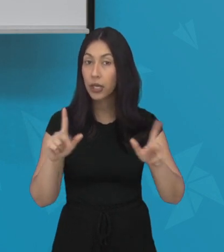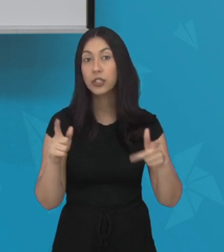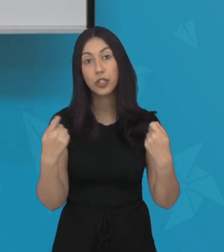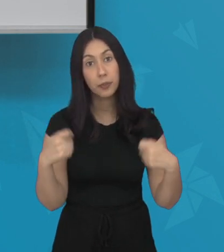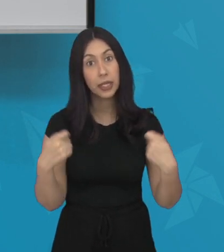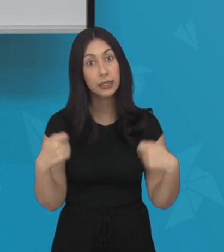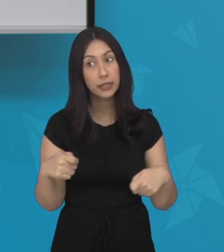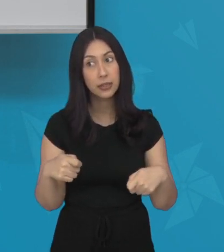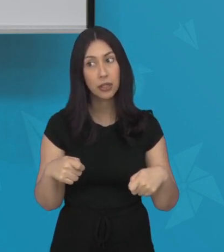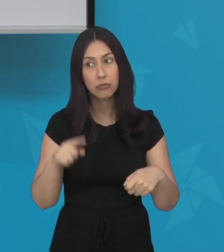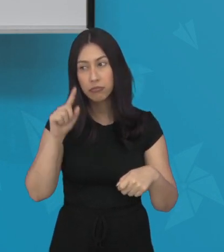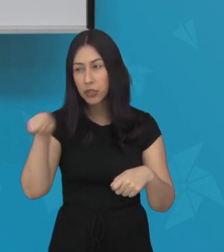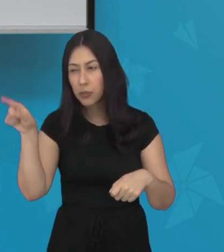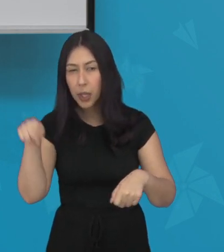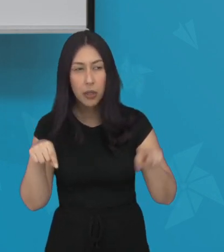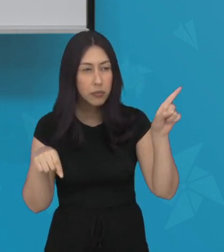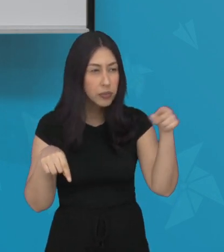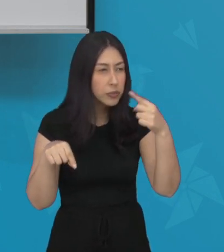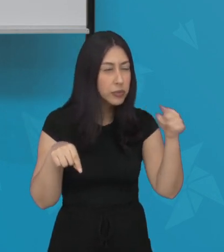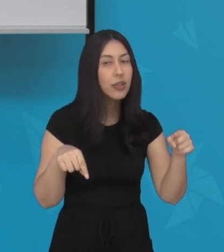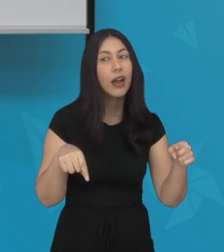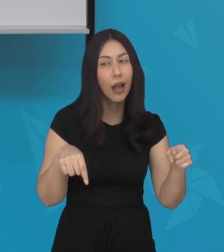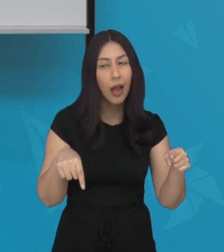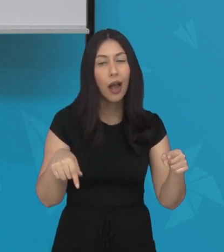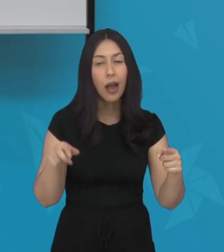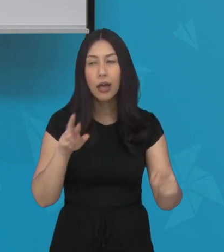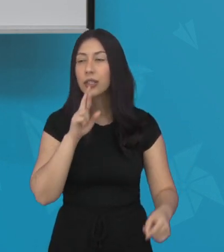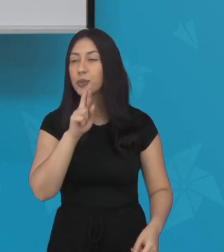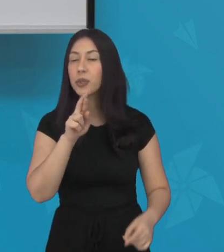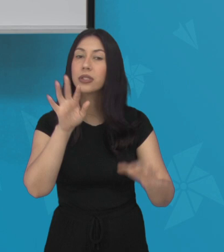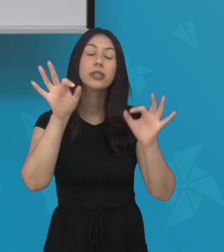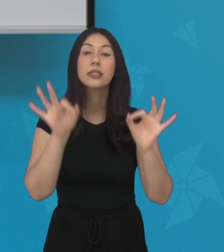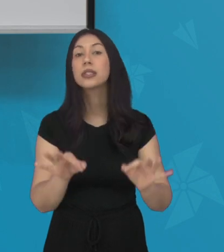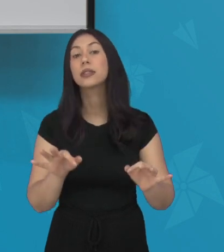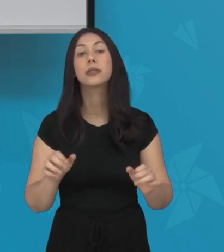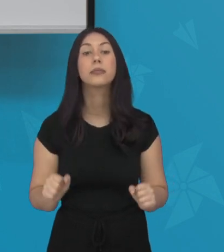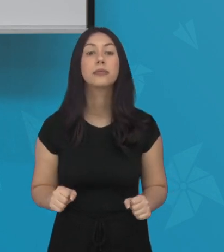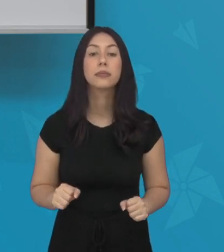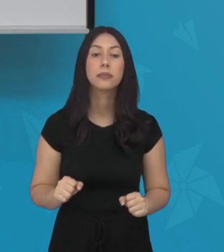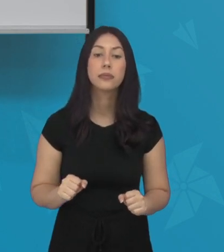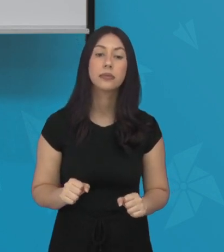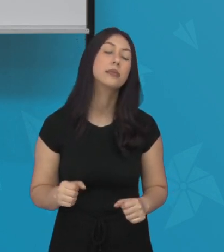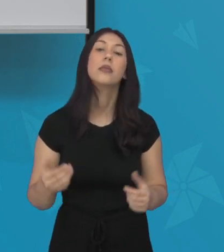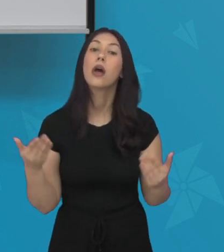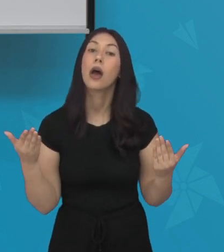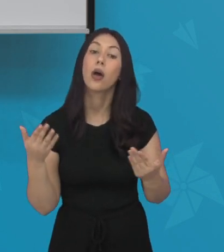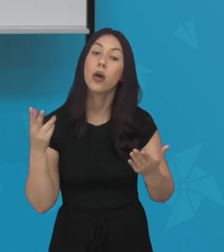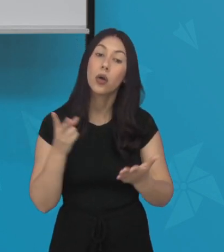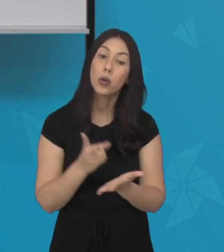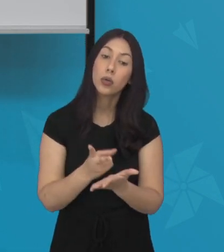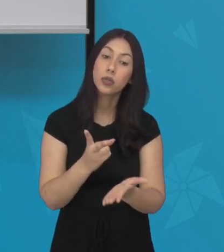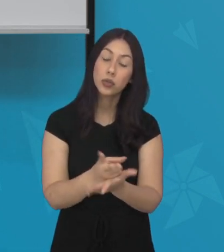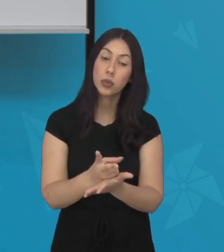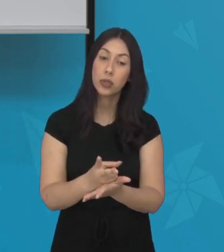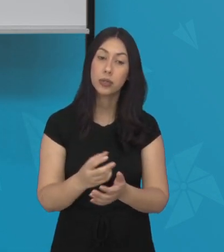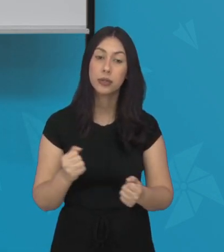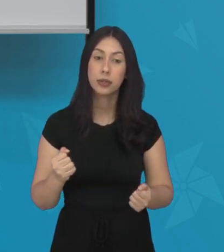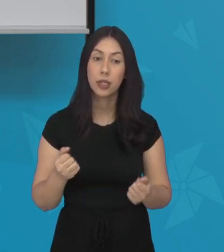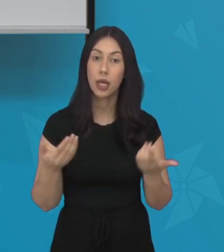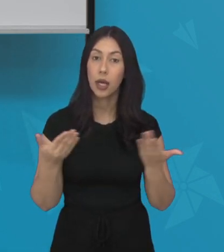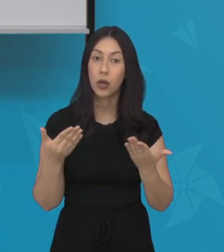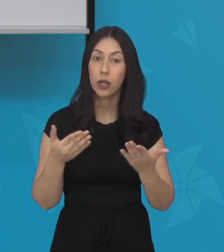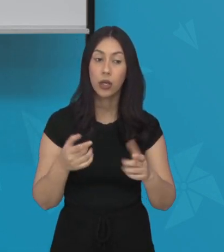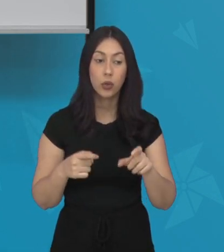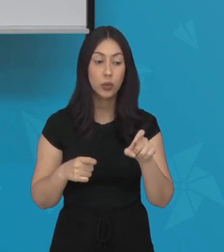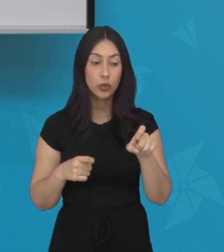medições diferentes e isso acaba ajudando para a gente no final ficar só com a que nos interessa de fato. Tudo bem, agora a gente continua aqui a montagem. A gente